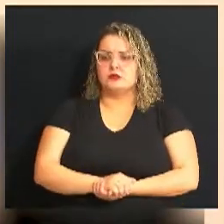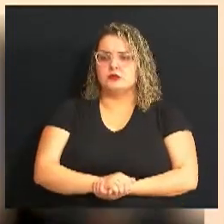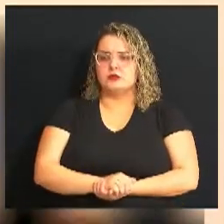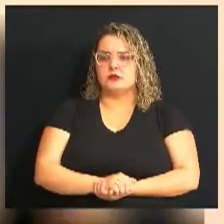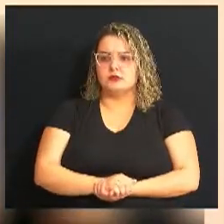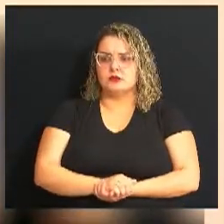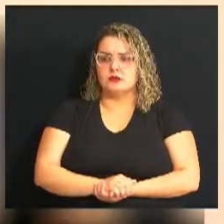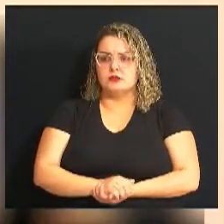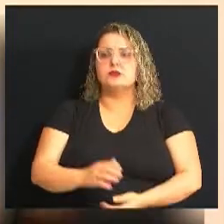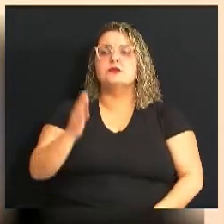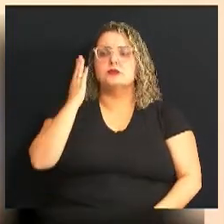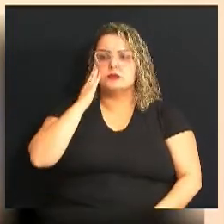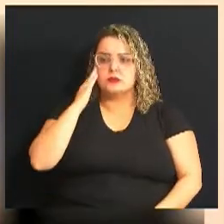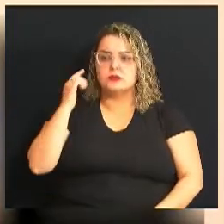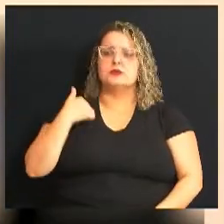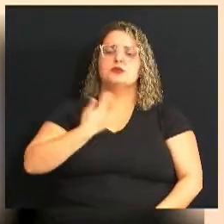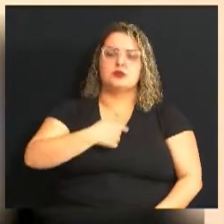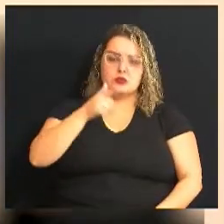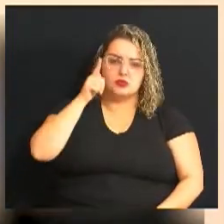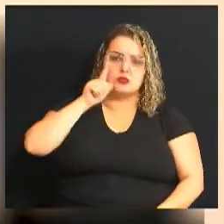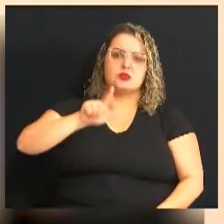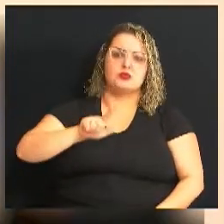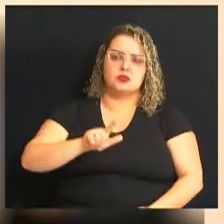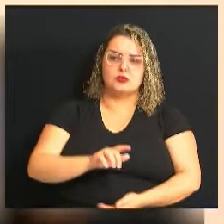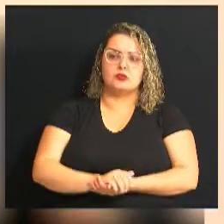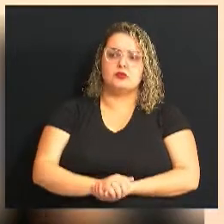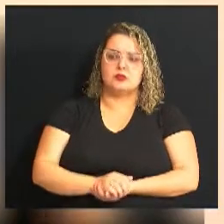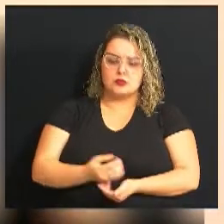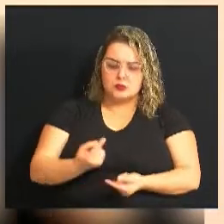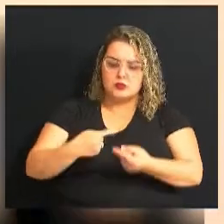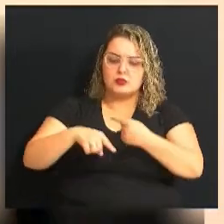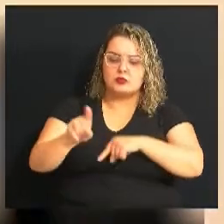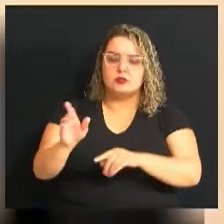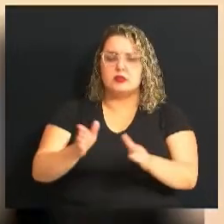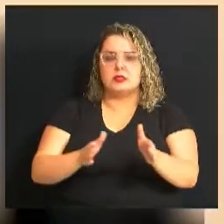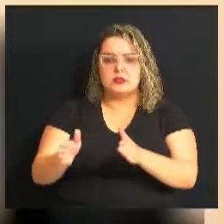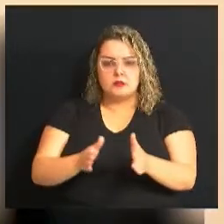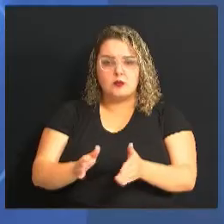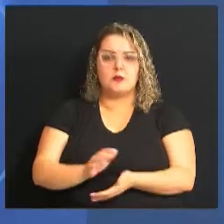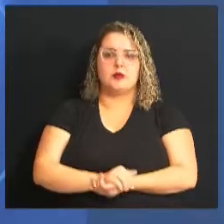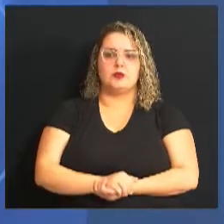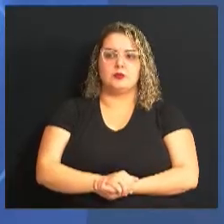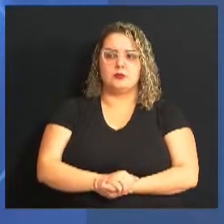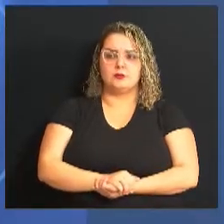eu sei que nós vamos conseguir superar esse momento.